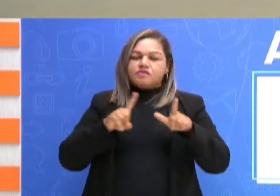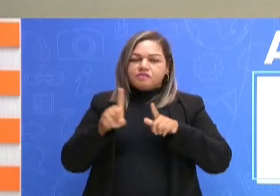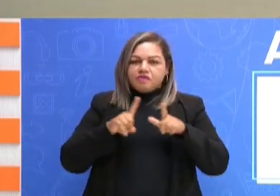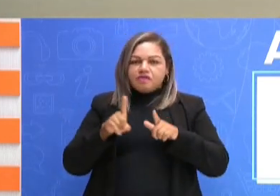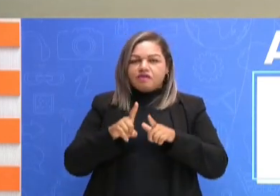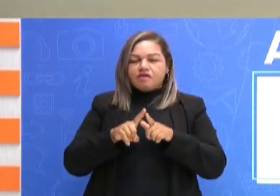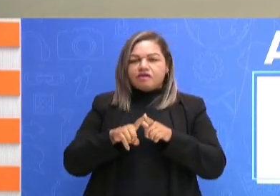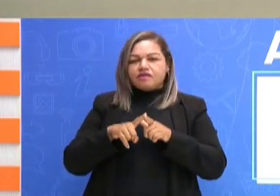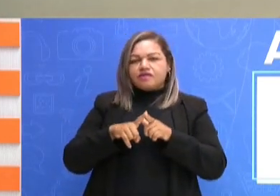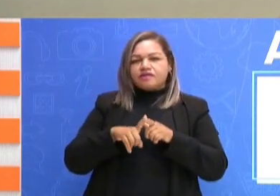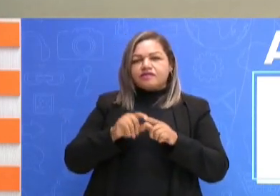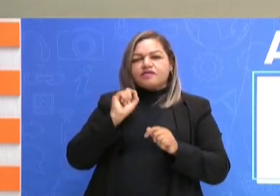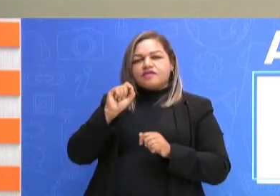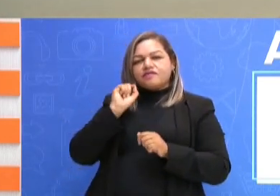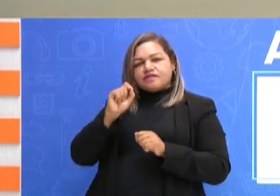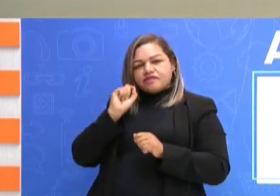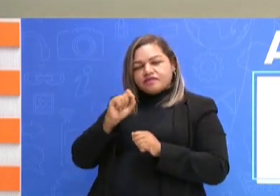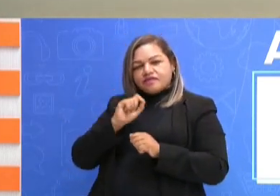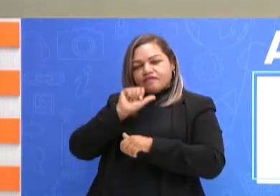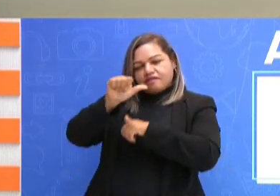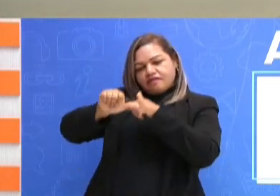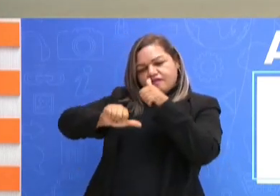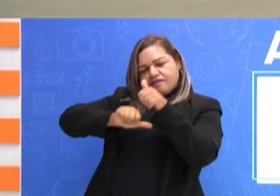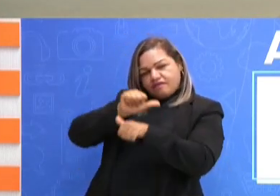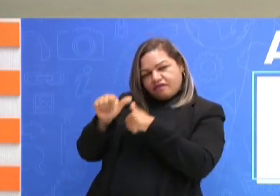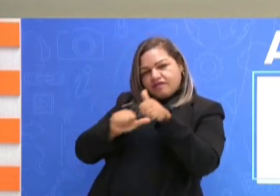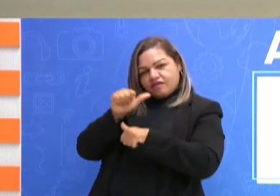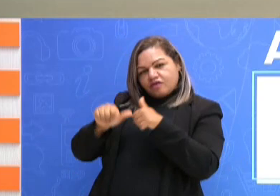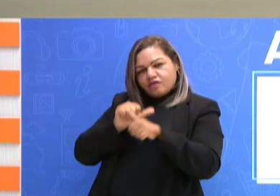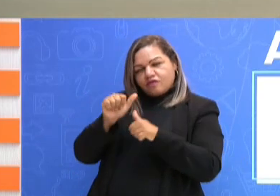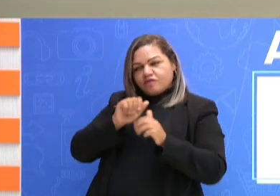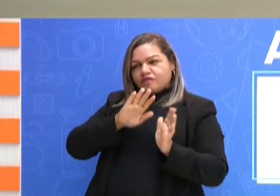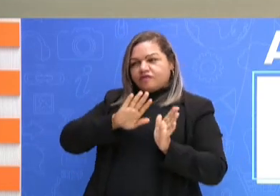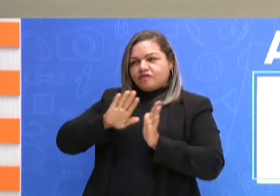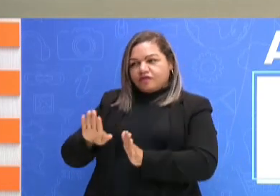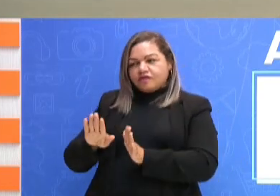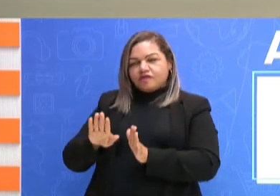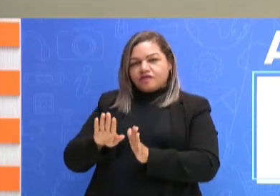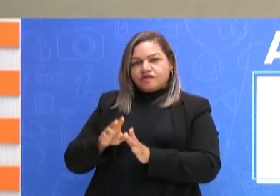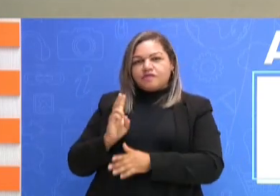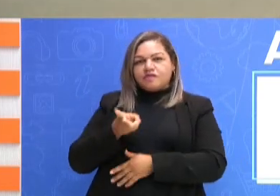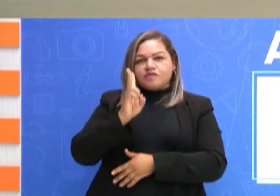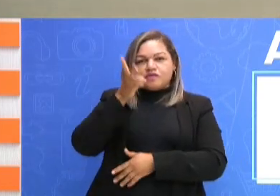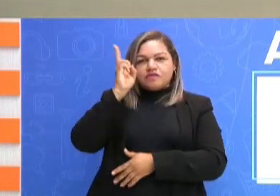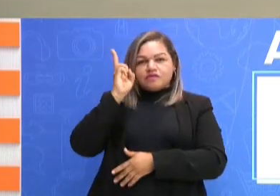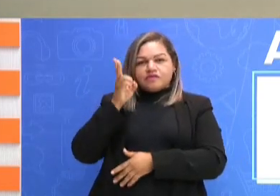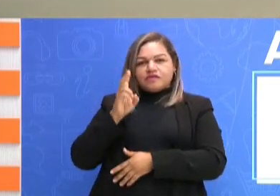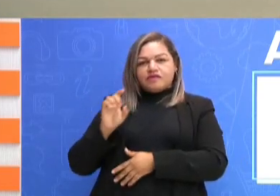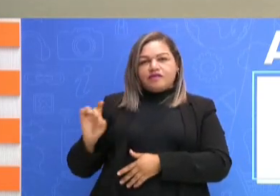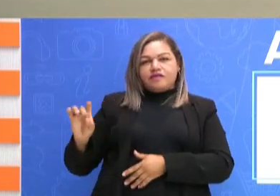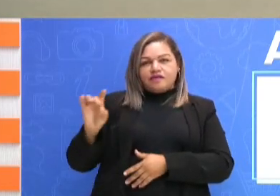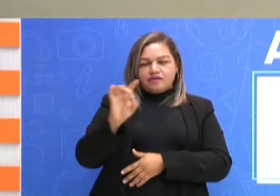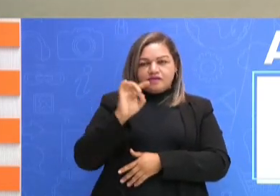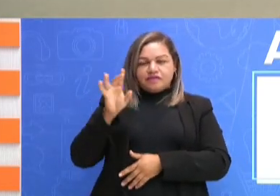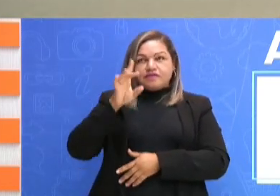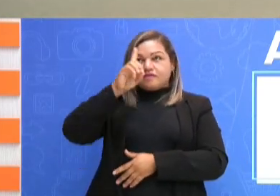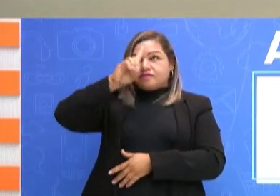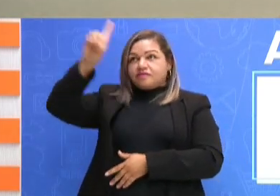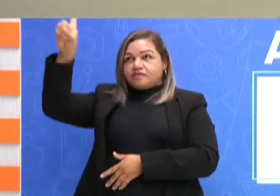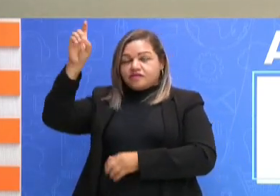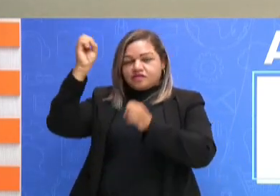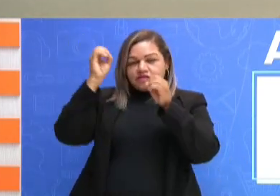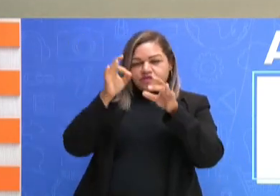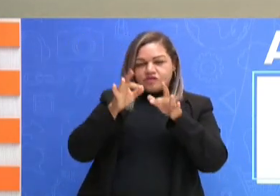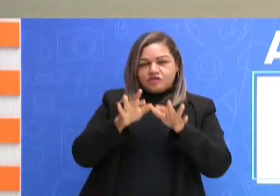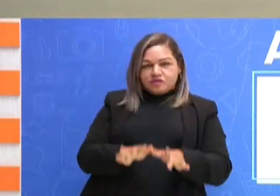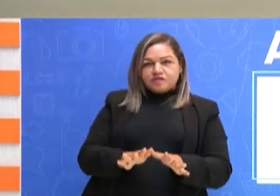Quem joga contra nós é perca de tempo, porque continuo avisando a cada um. Que Deus tenha me